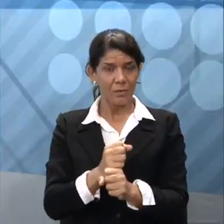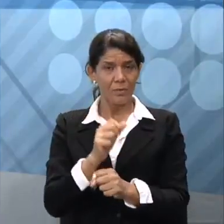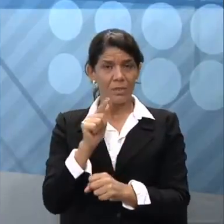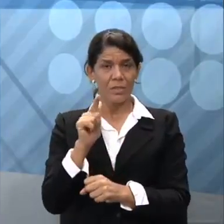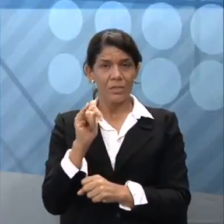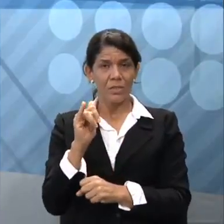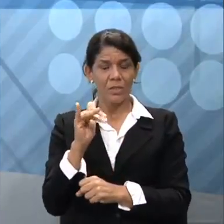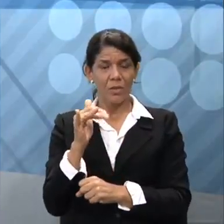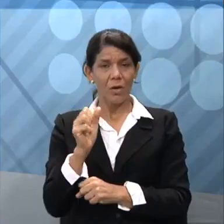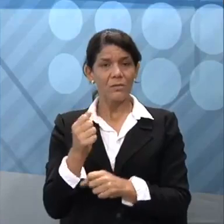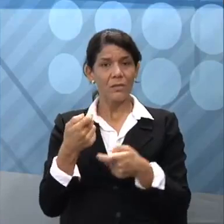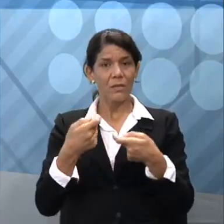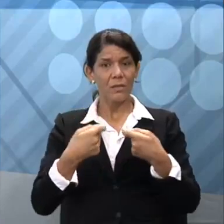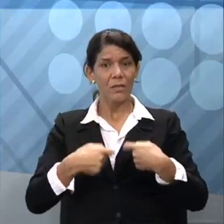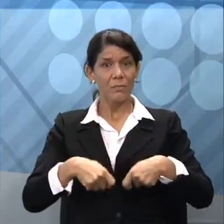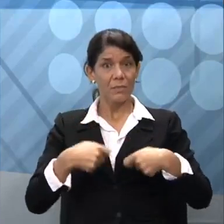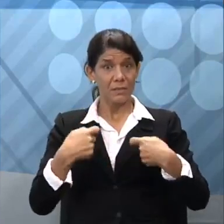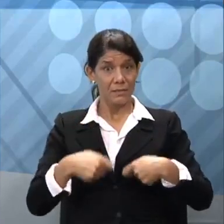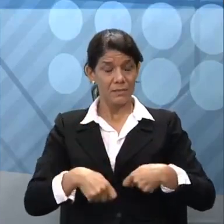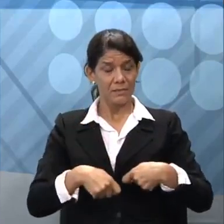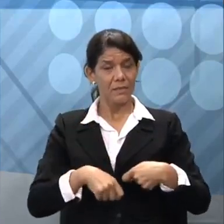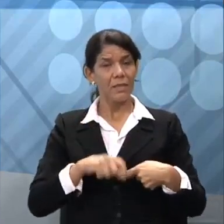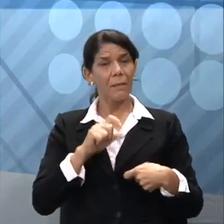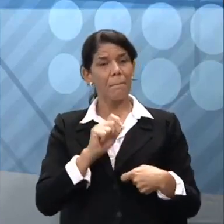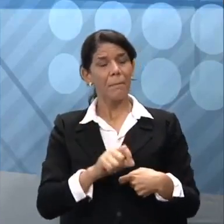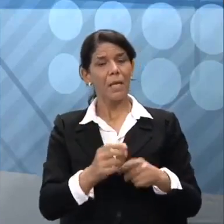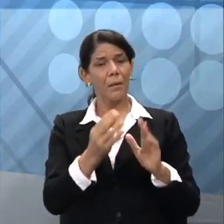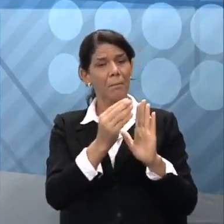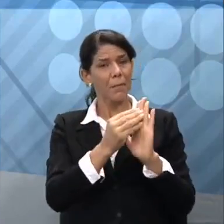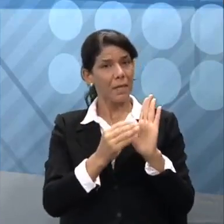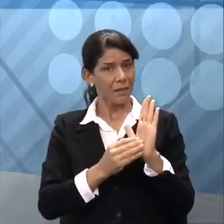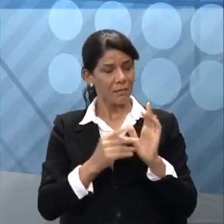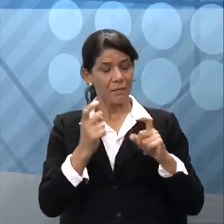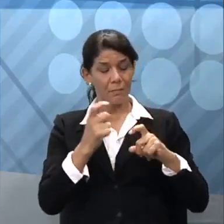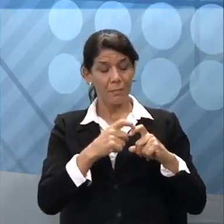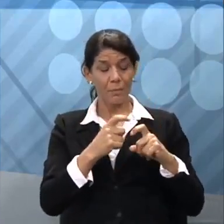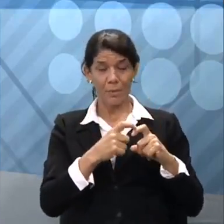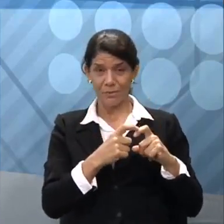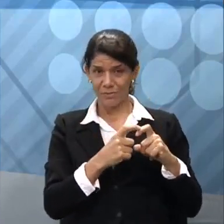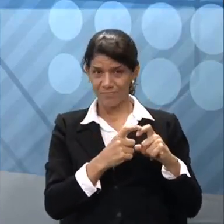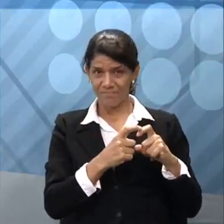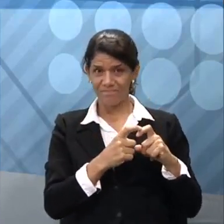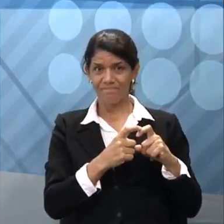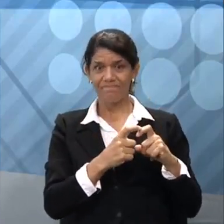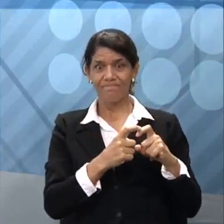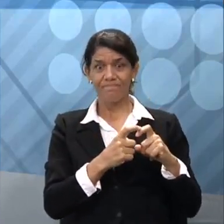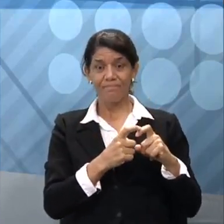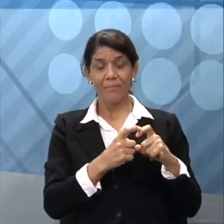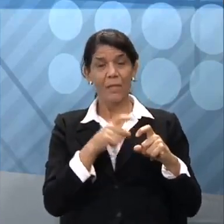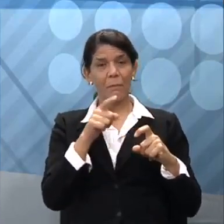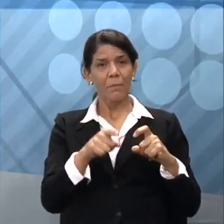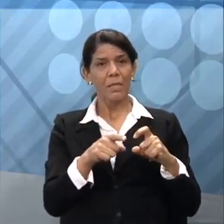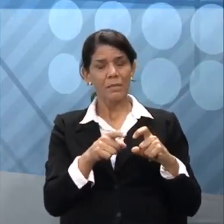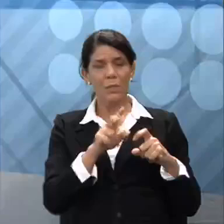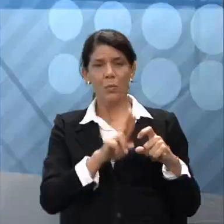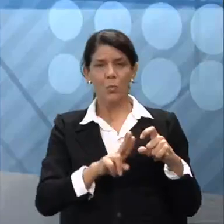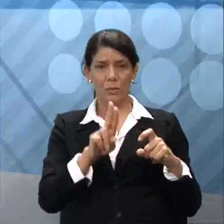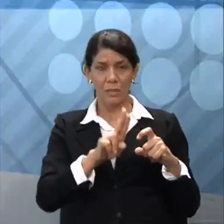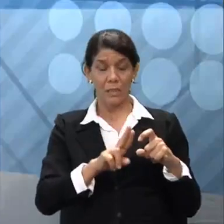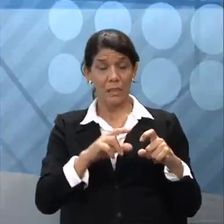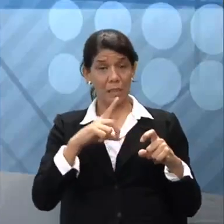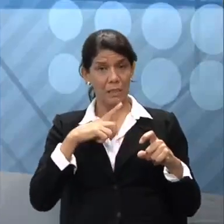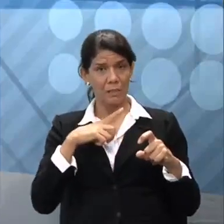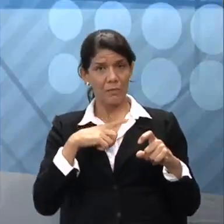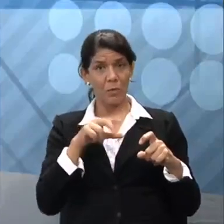glicose necessárias prescrita pelo médico, né, para ser administrada. Então, nós